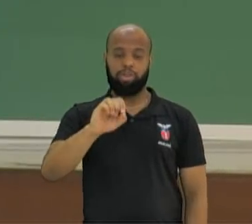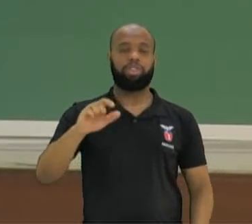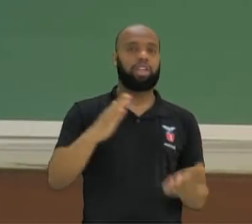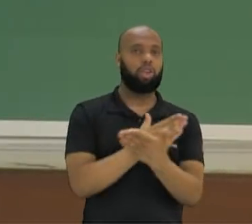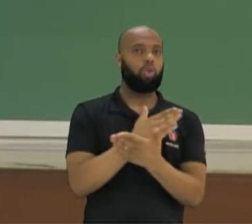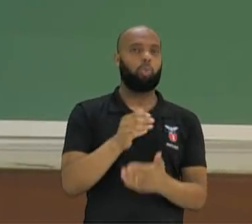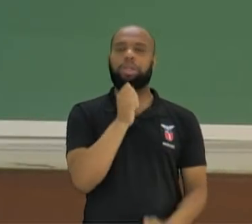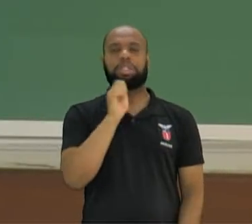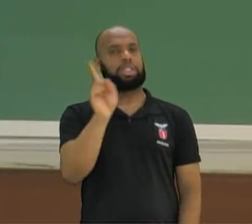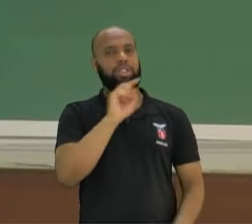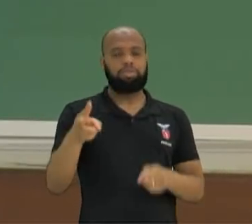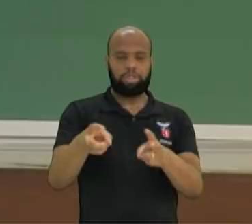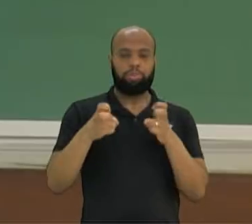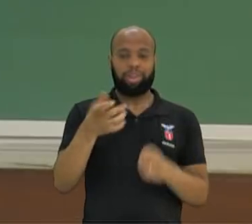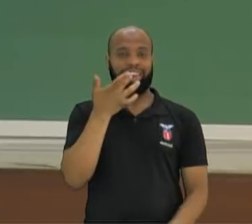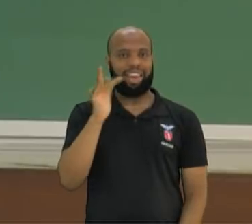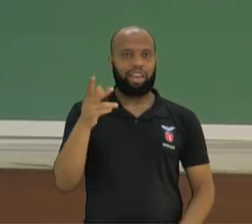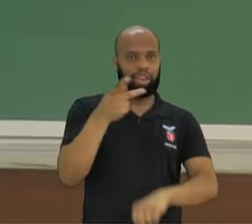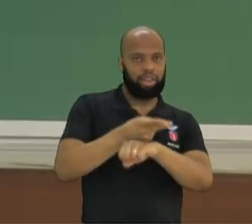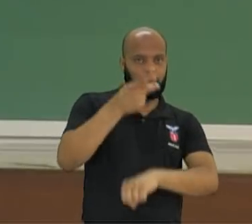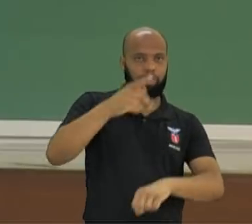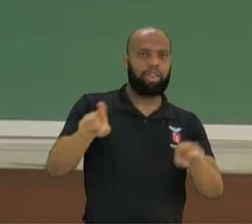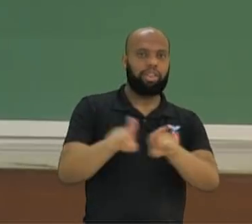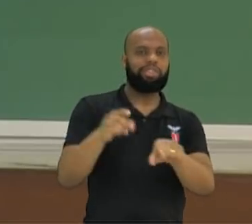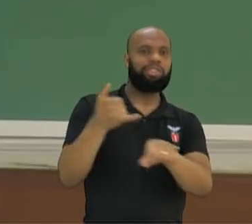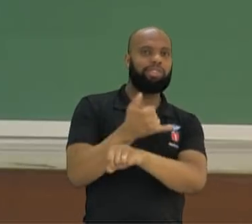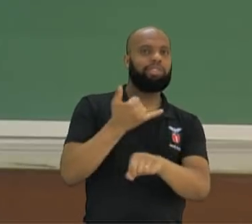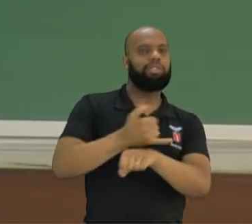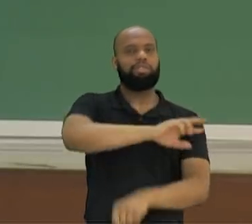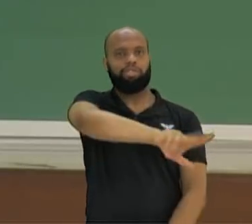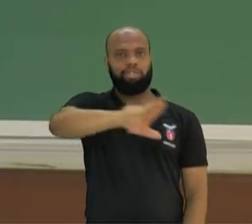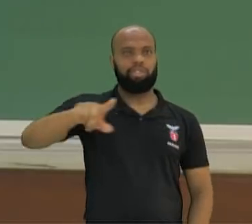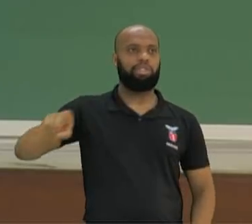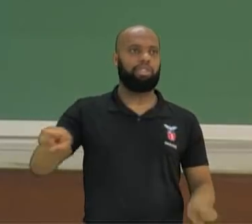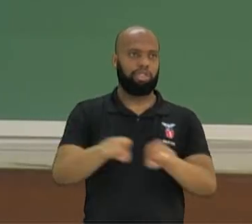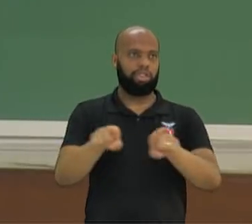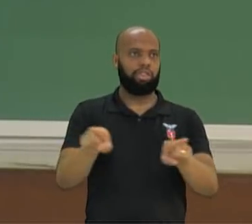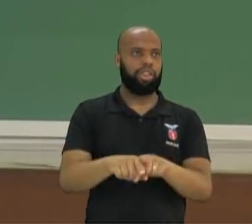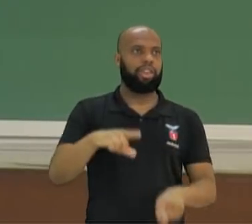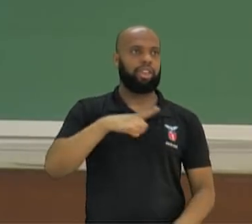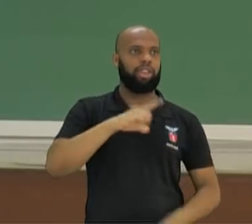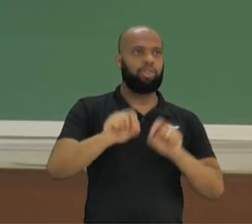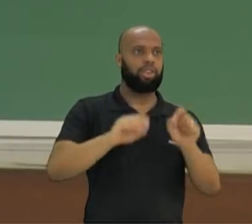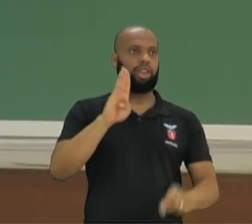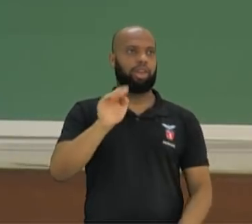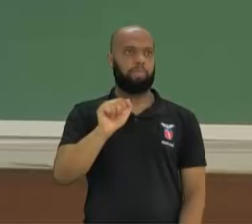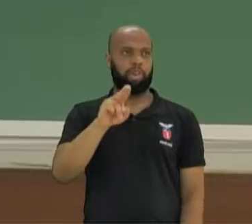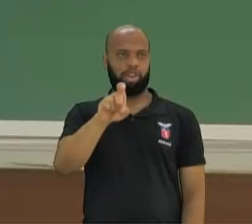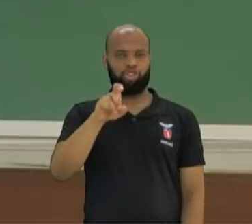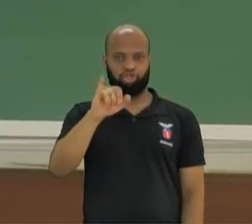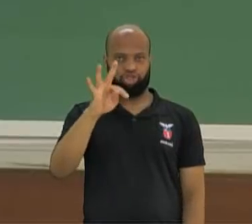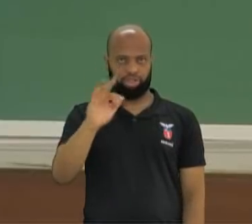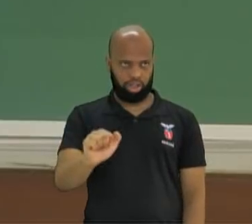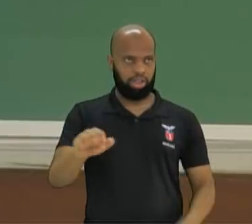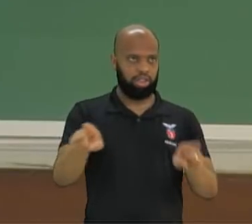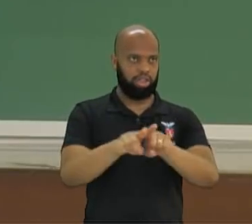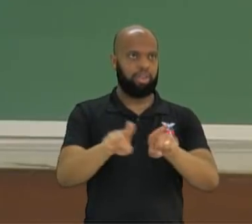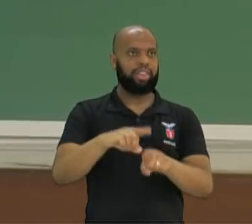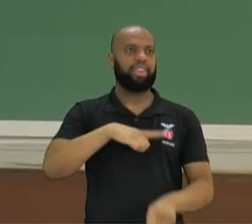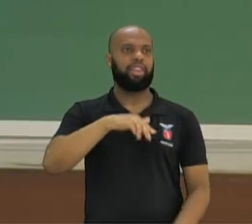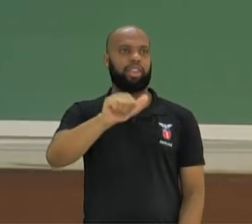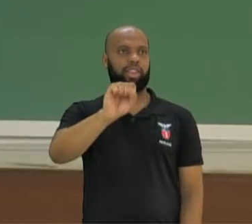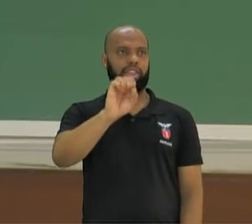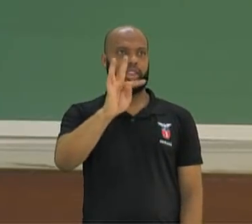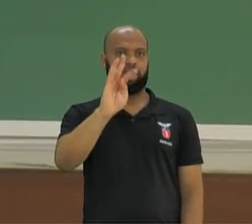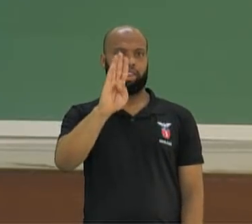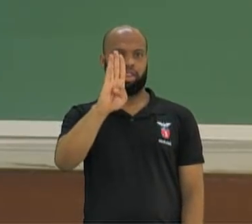Ilha Salomão, ó, ouro, prata, cobre, fosfato, asbesto e bauxita. Lembra do asbesto? O asbesto é aquele material usado